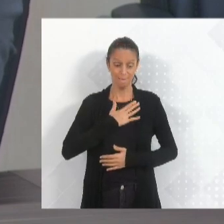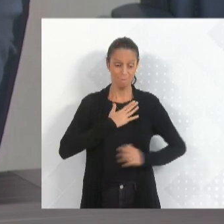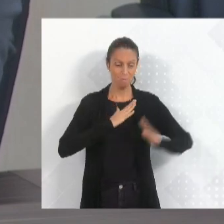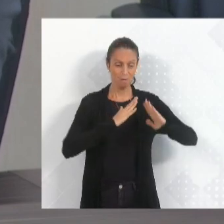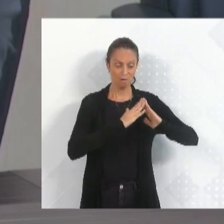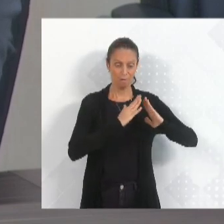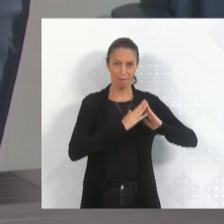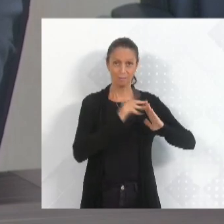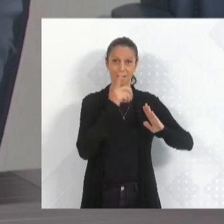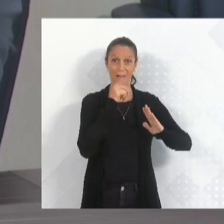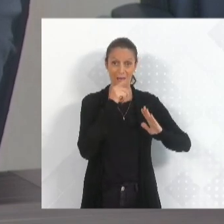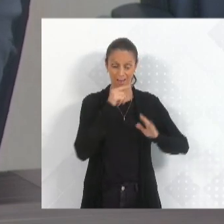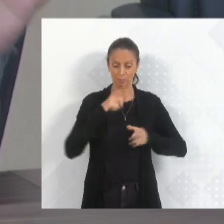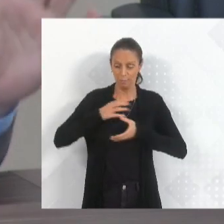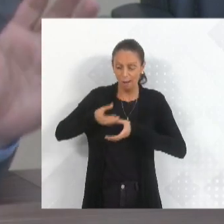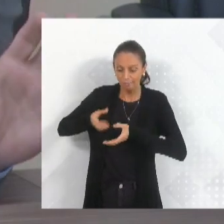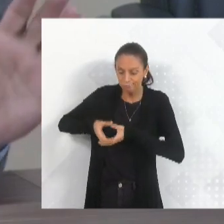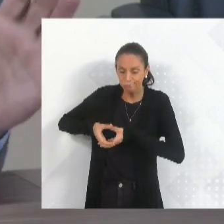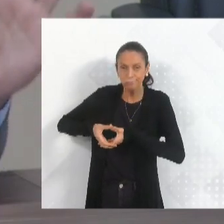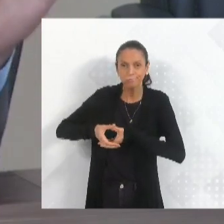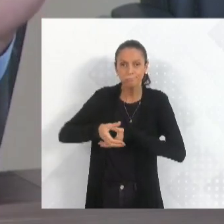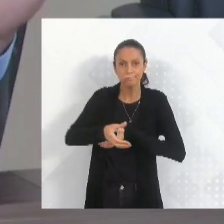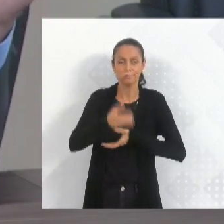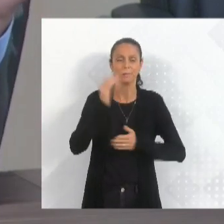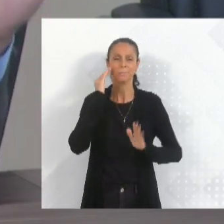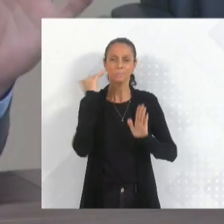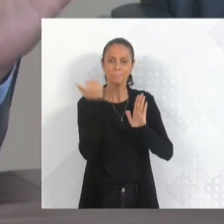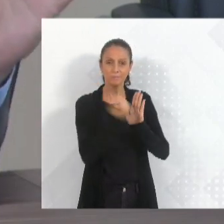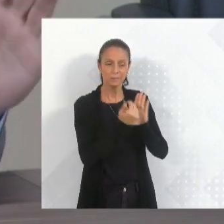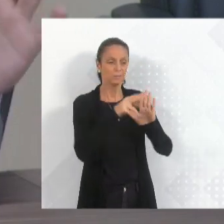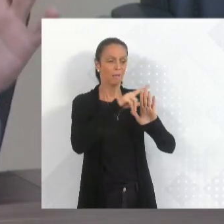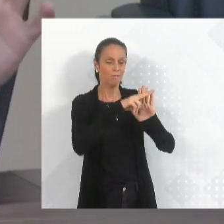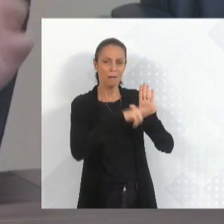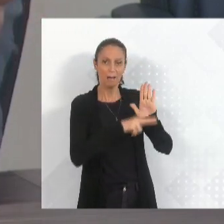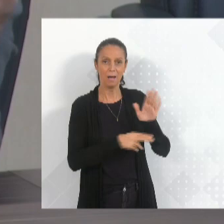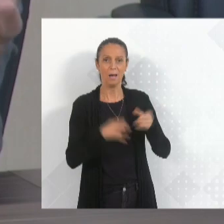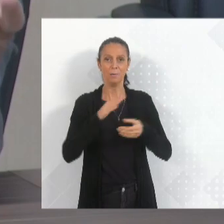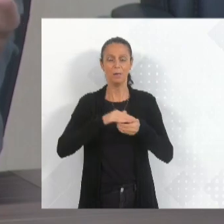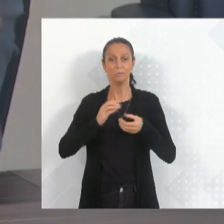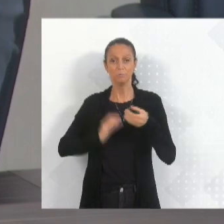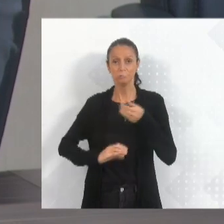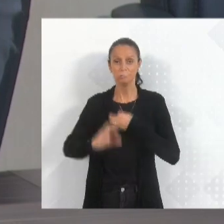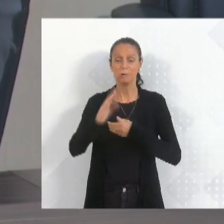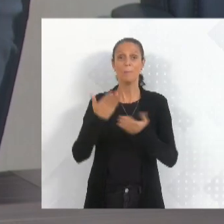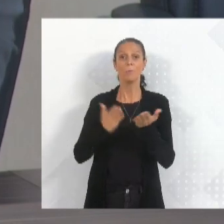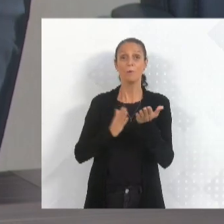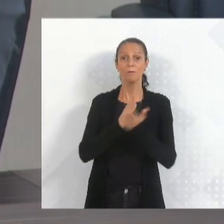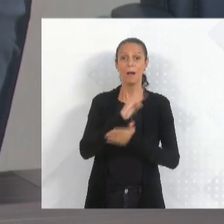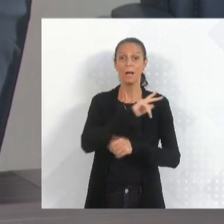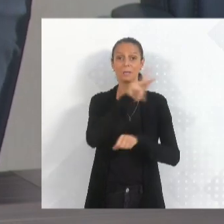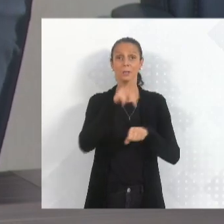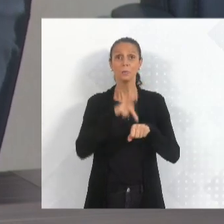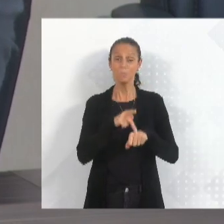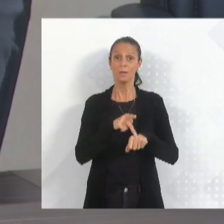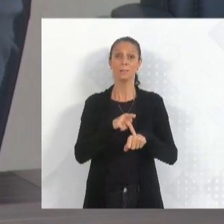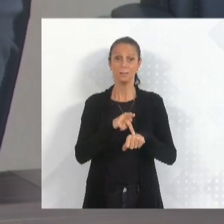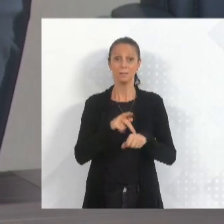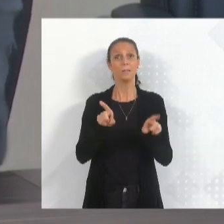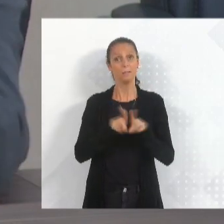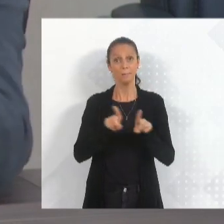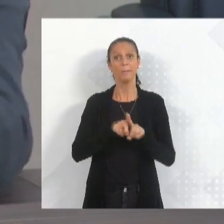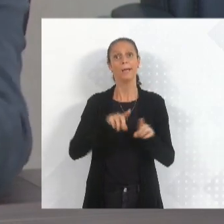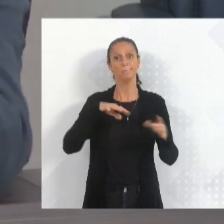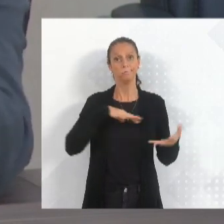ter a tubulação, conforme as normas de saneamento básico aprovadas no país e